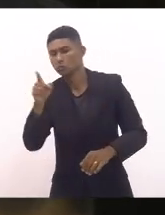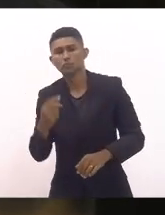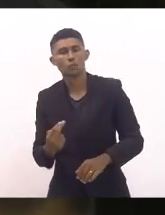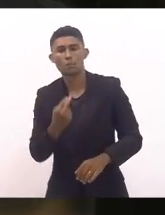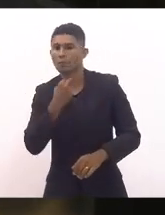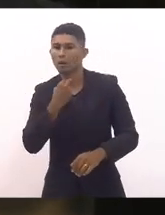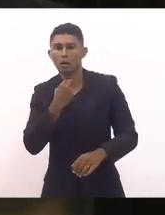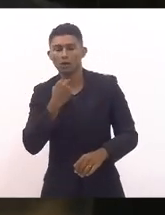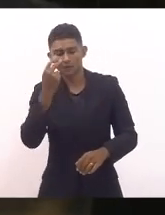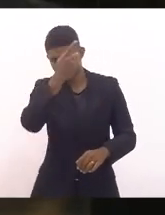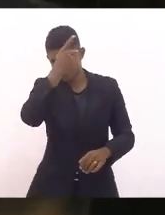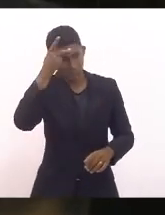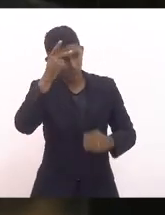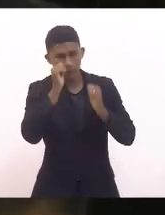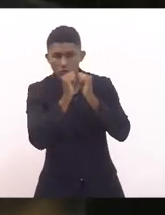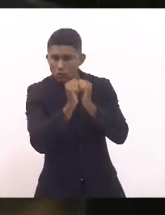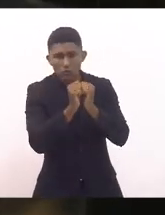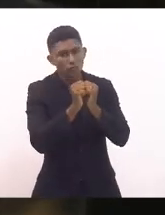essas pessoas, não é,